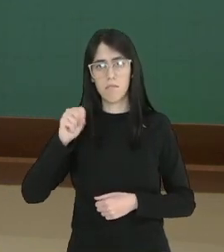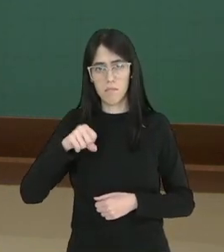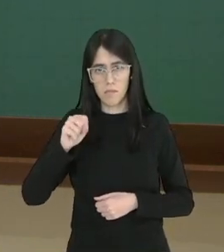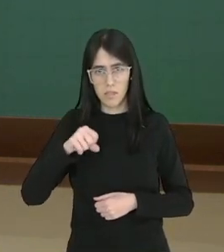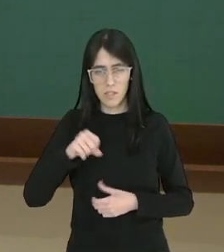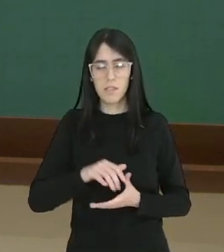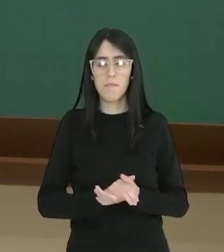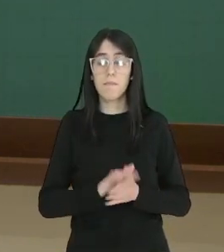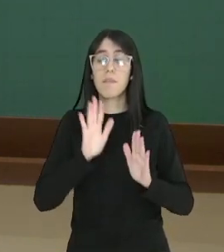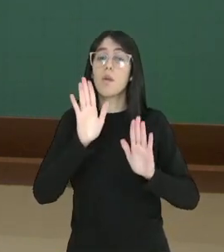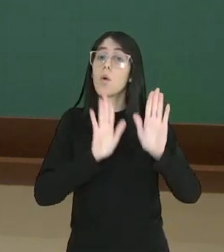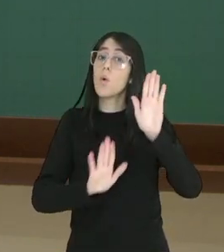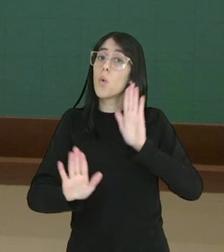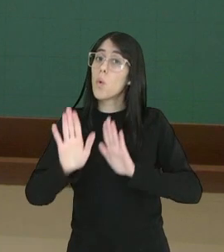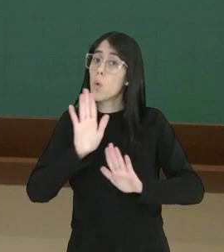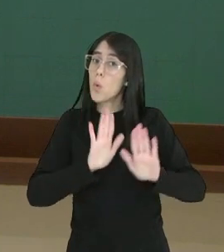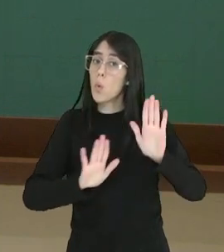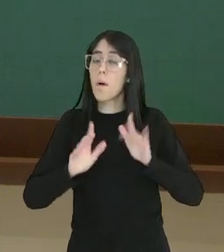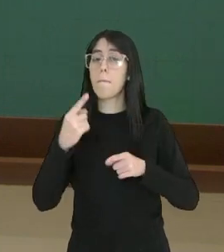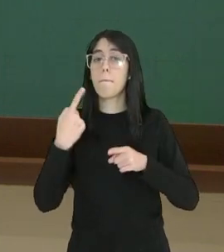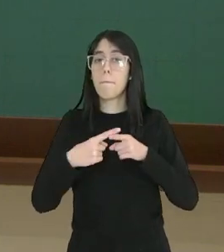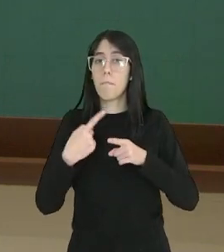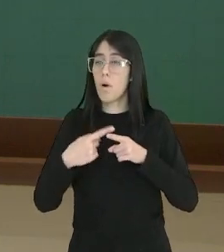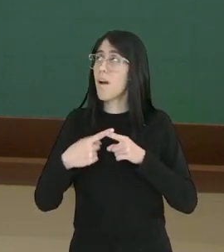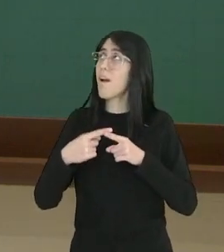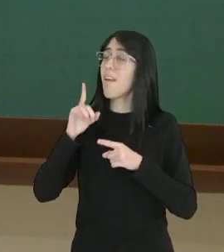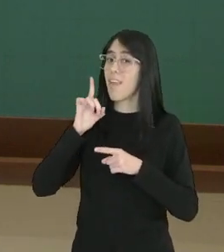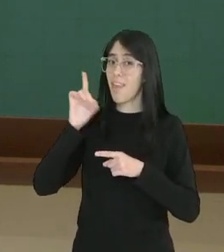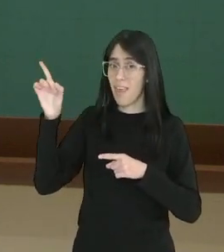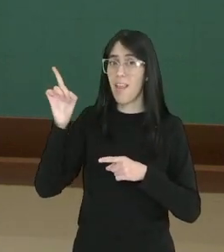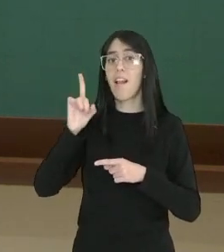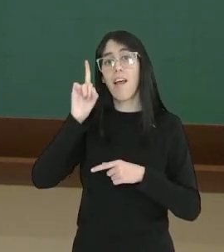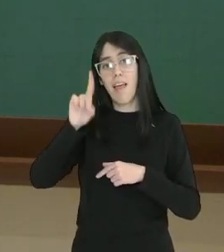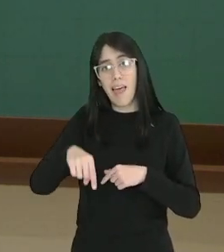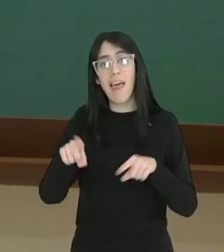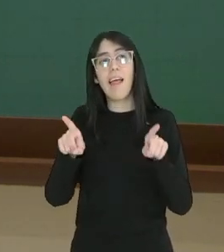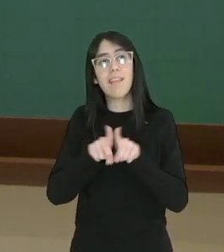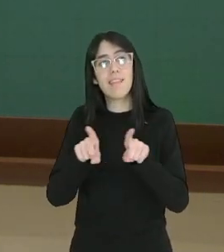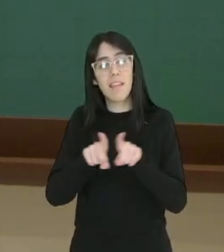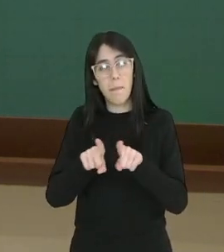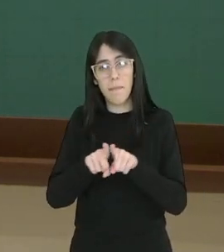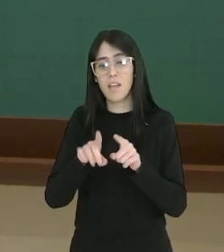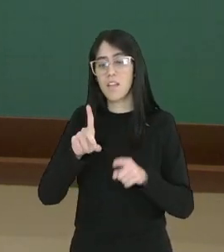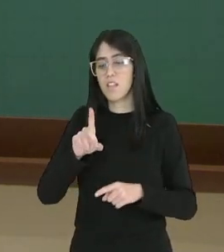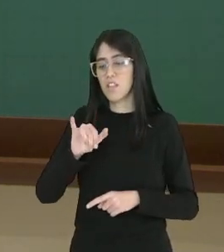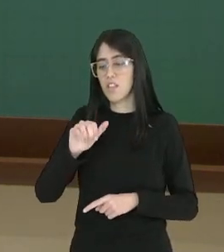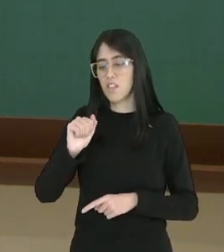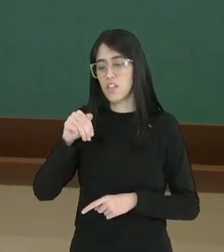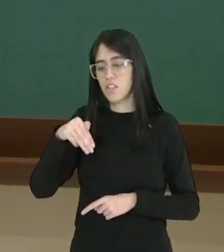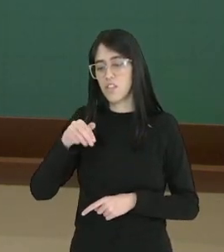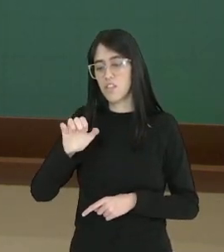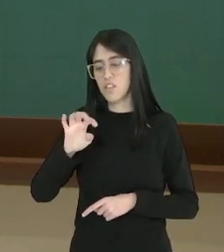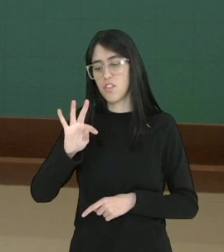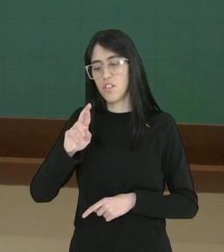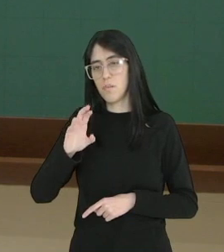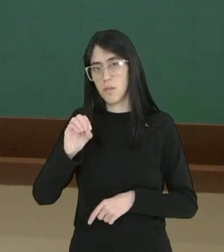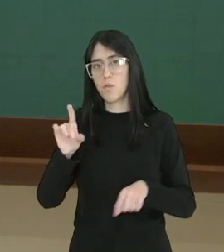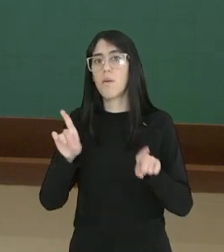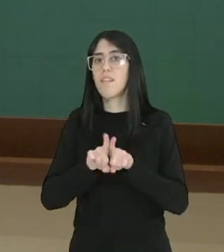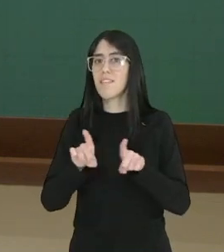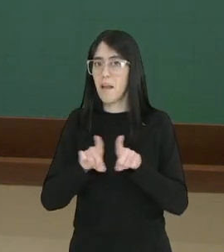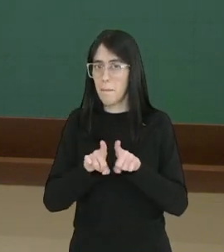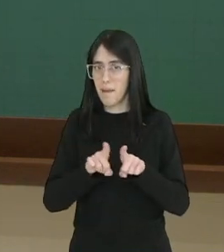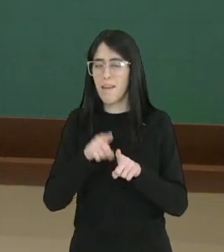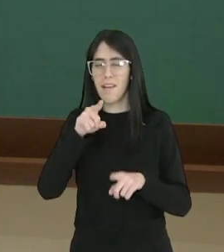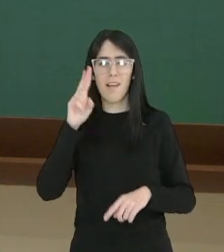Só cuidado, porque além de corda, ele pode ser definido, olha lá, como nosso diâmetro.